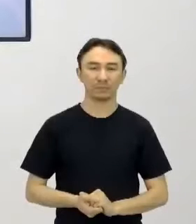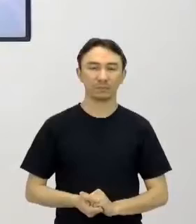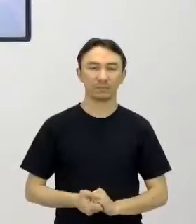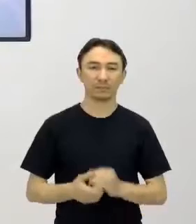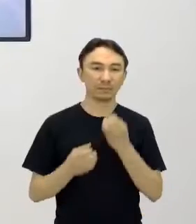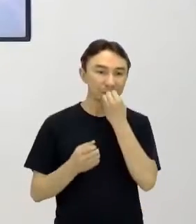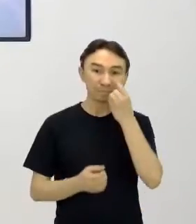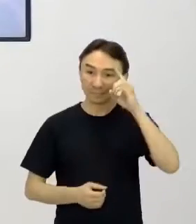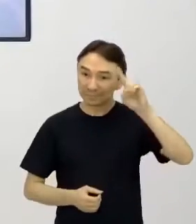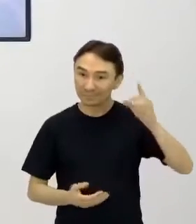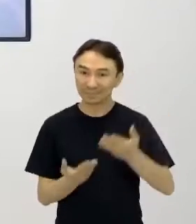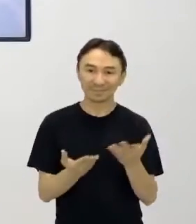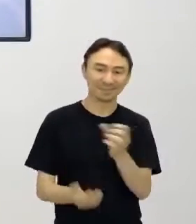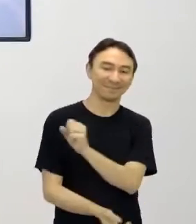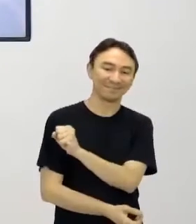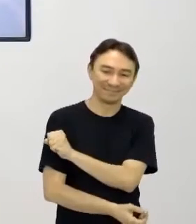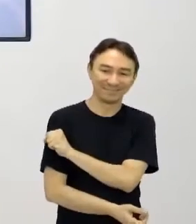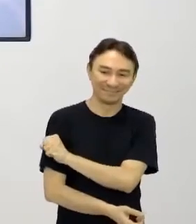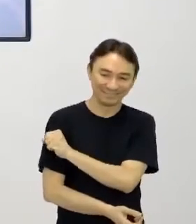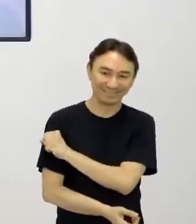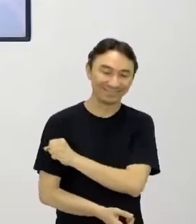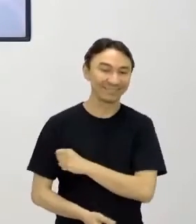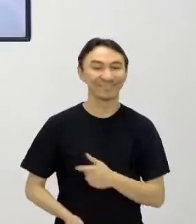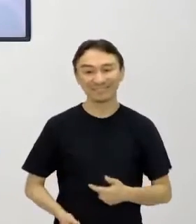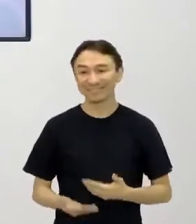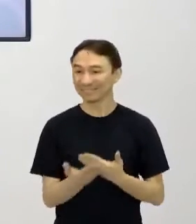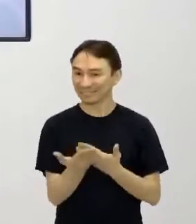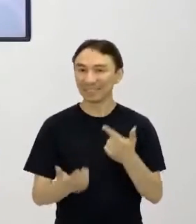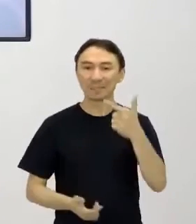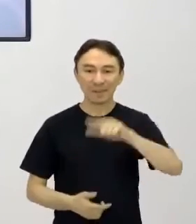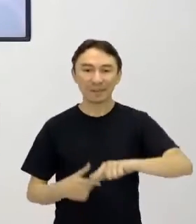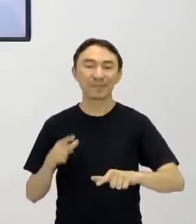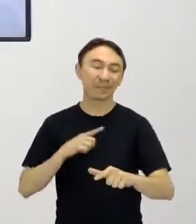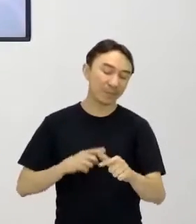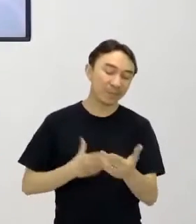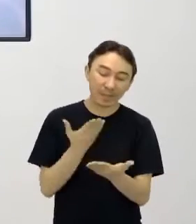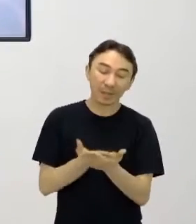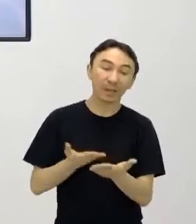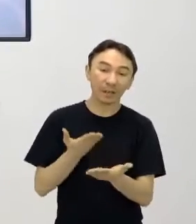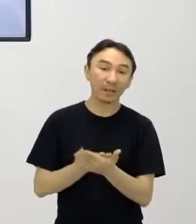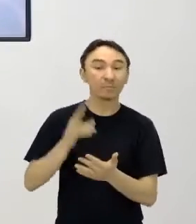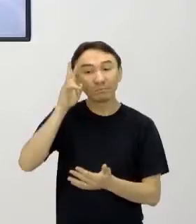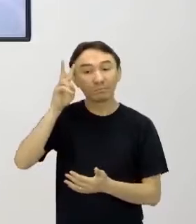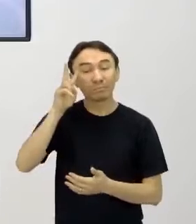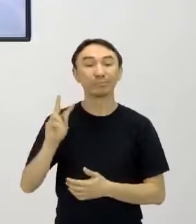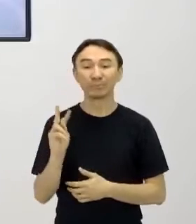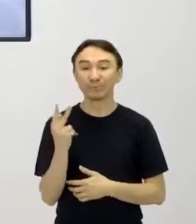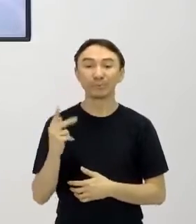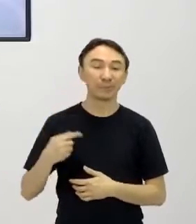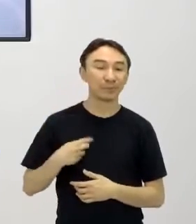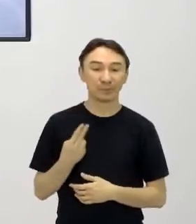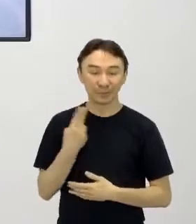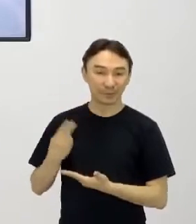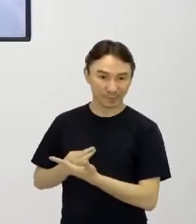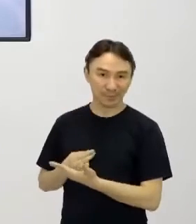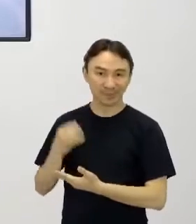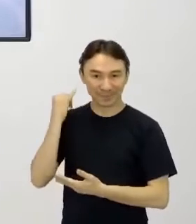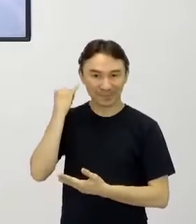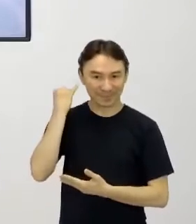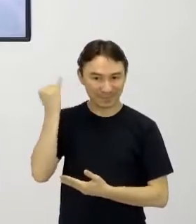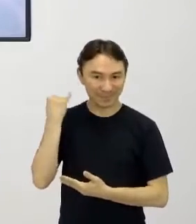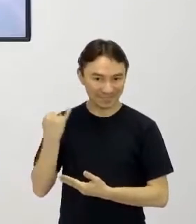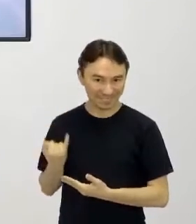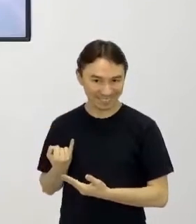Bom dia, oitavo ano. Sejam bem-vindos a mais essa aula de História. Eu sou a professora Janaína Jardim e esse é o